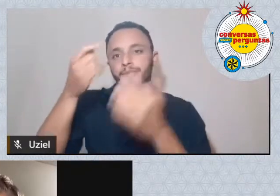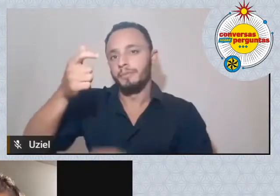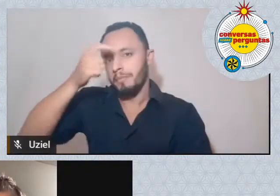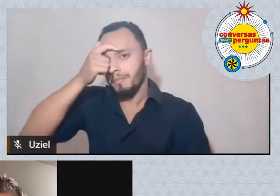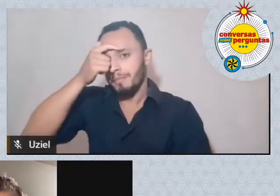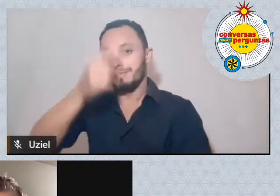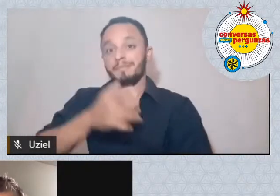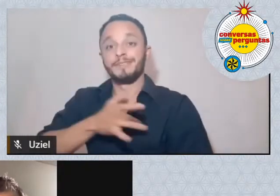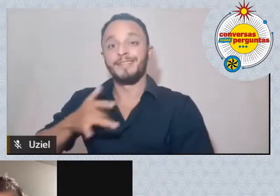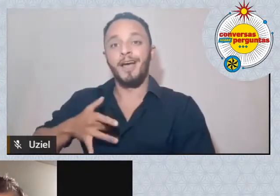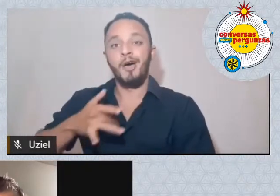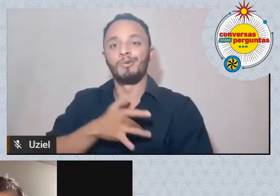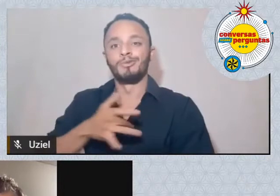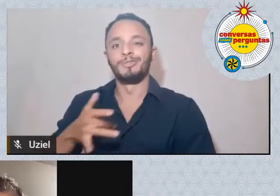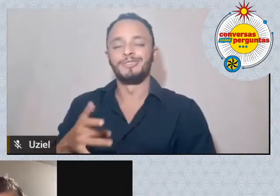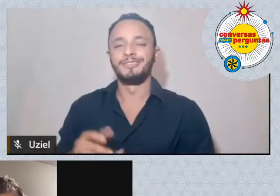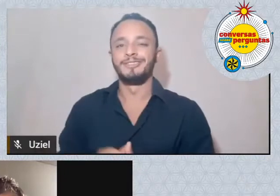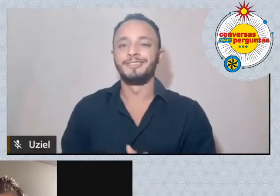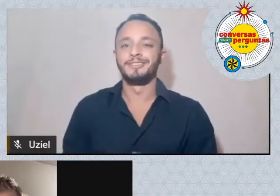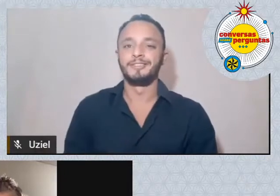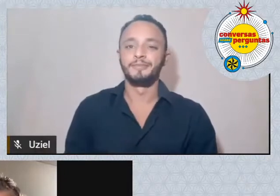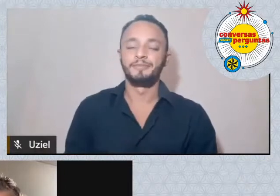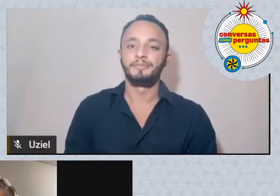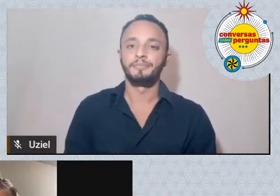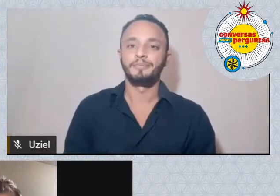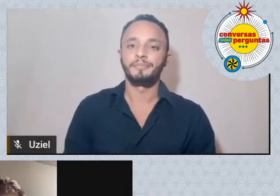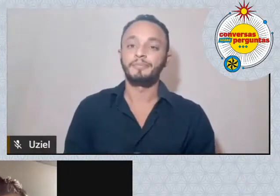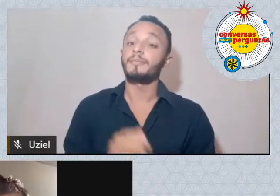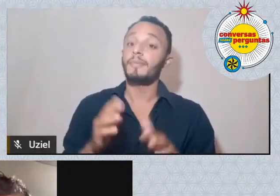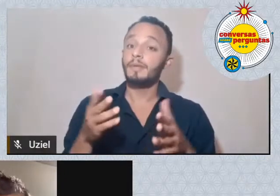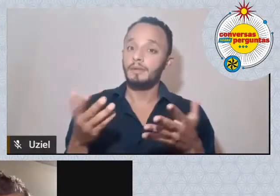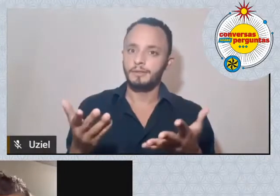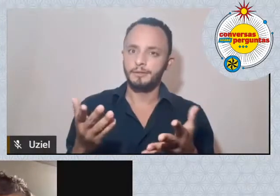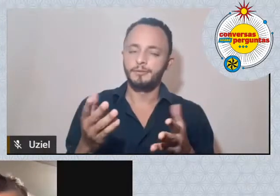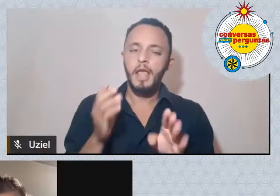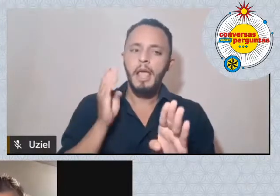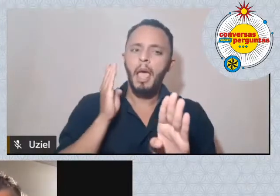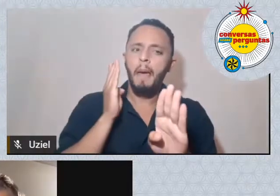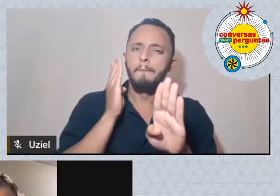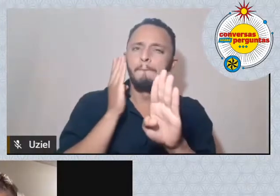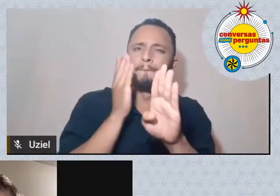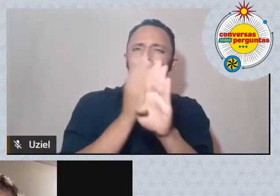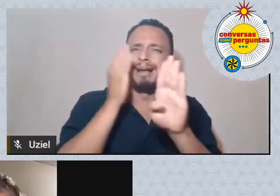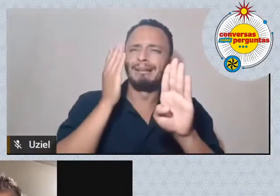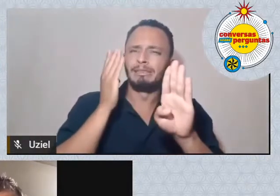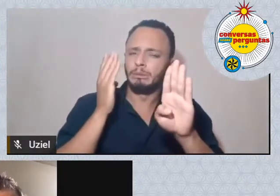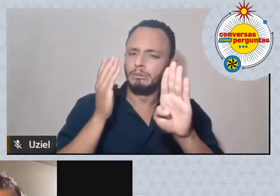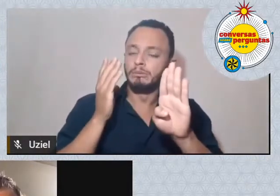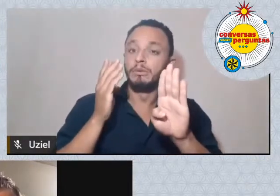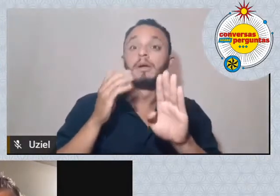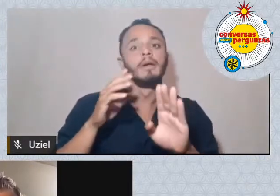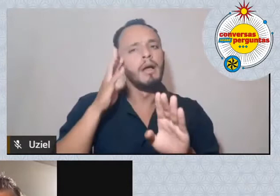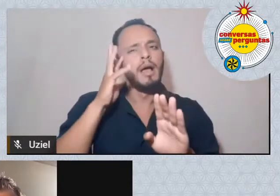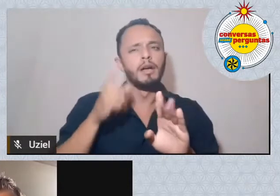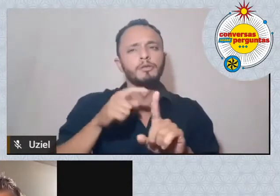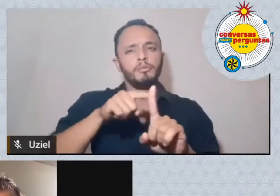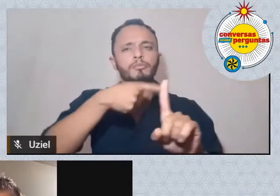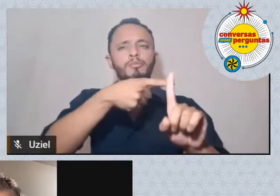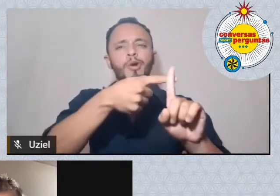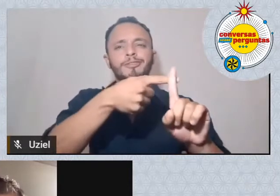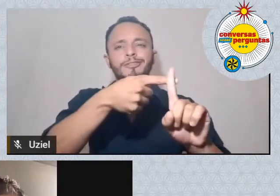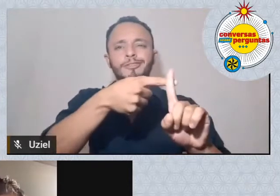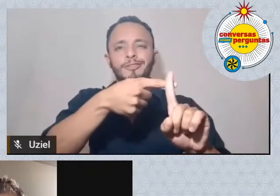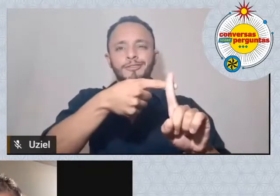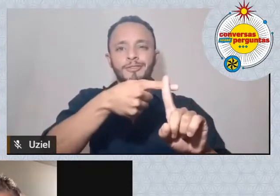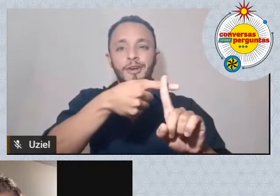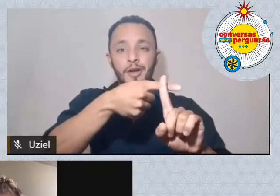Teve um impacto que no começo foi impressionantemente, assim, eu diria, positivo, porque